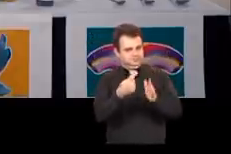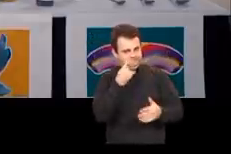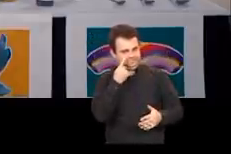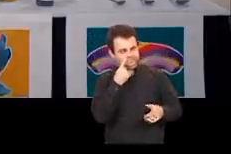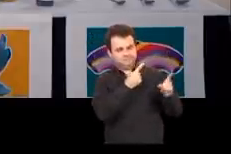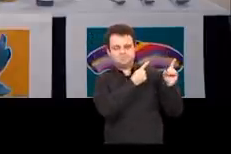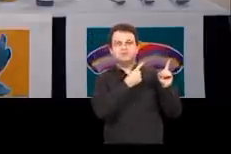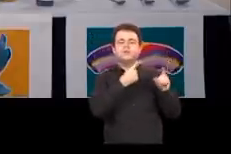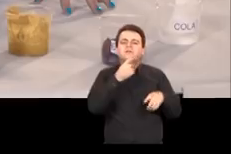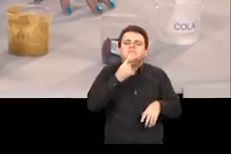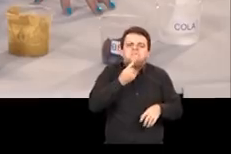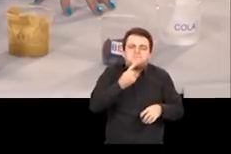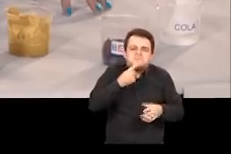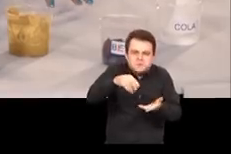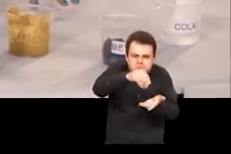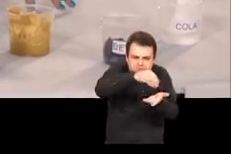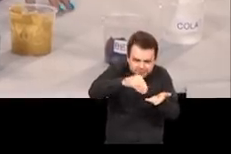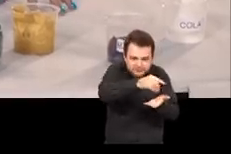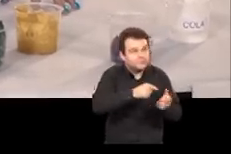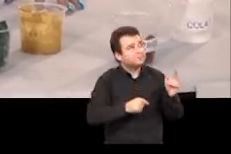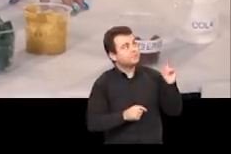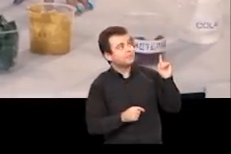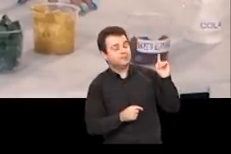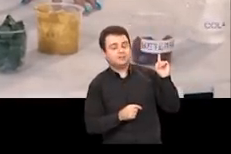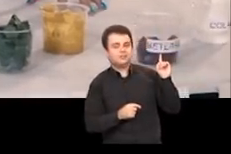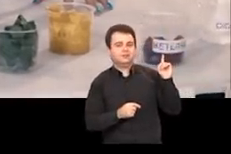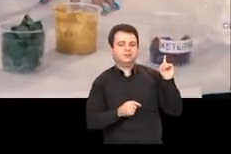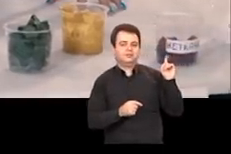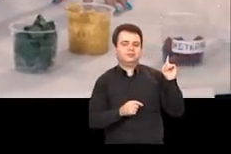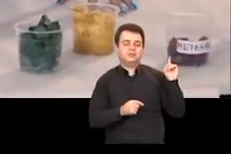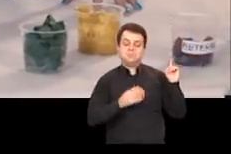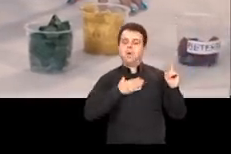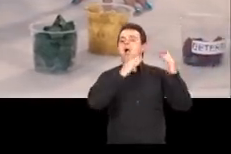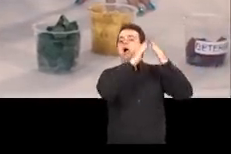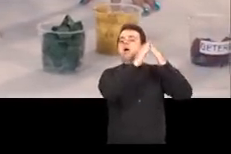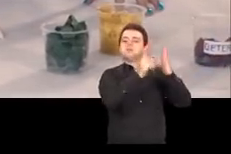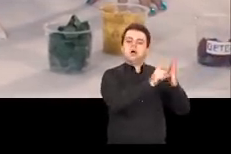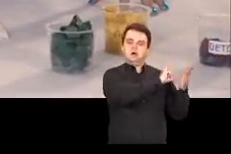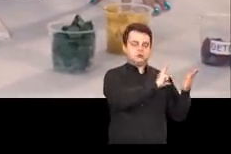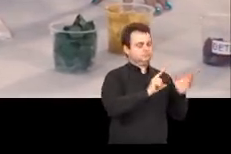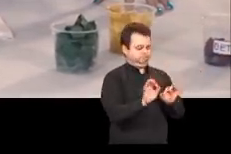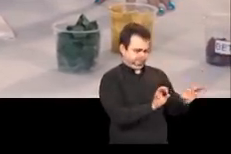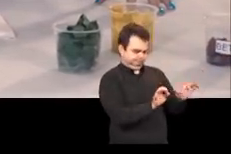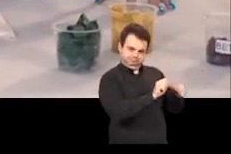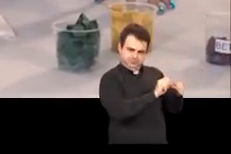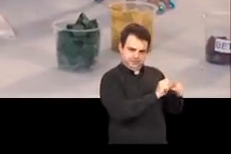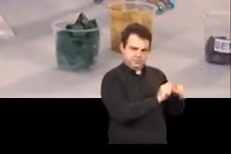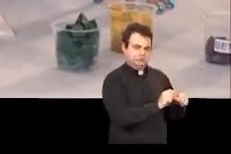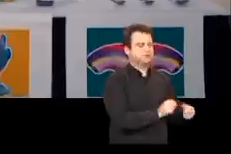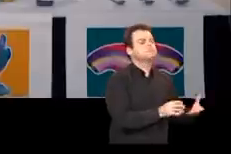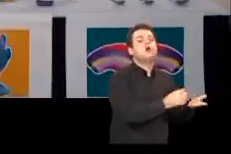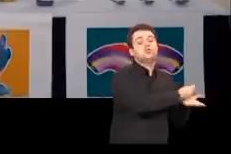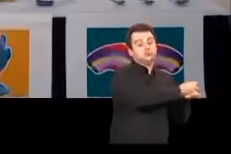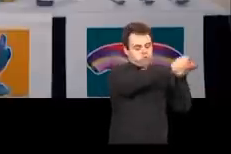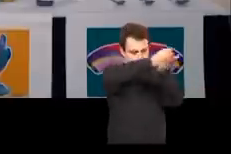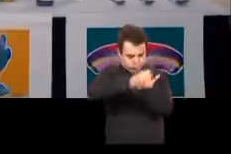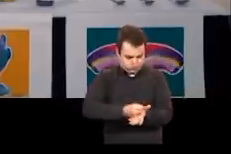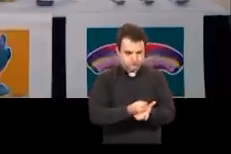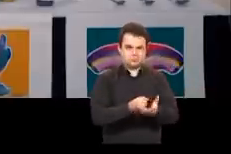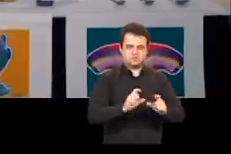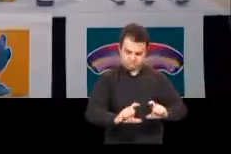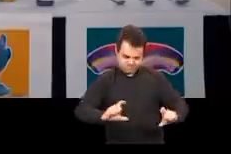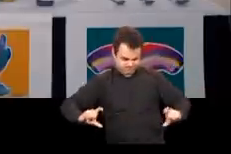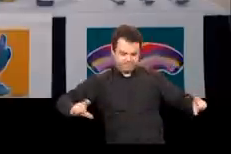com o urucum, porque eu já trouxe de casa todos prontos para poder antecipar a nossa produção. Então vamos